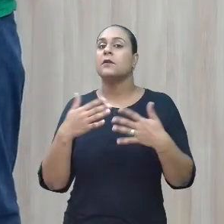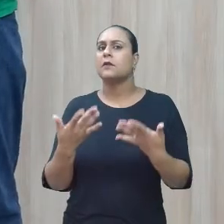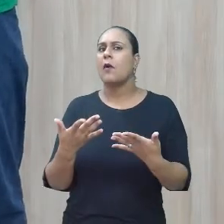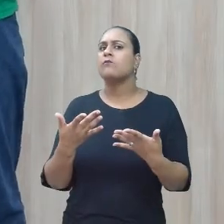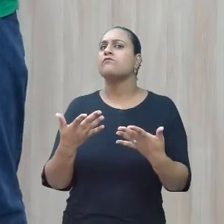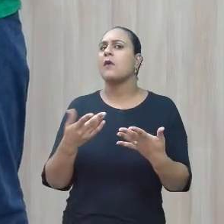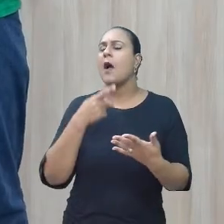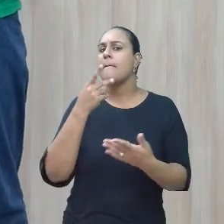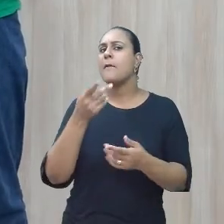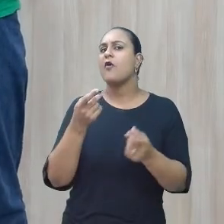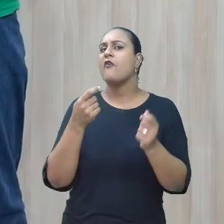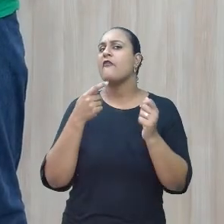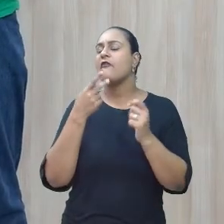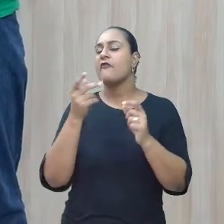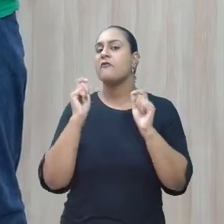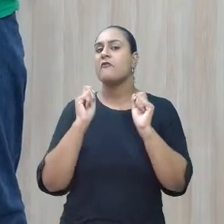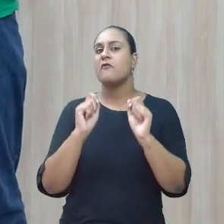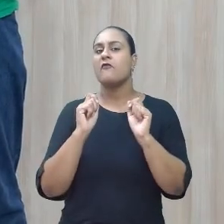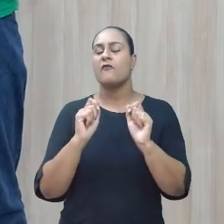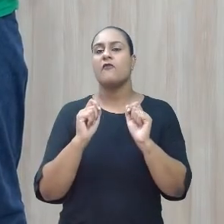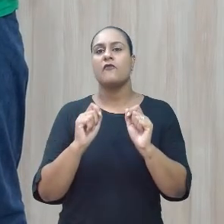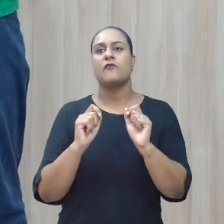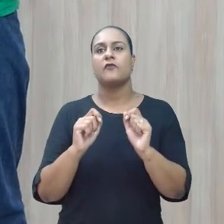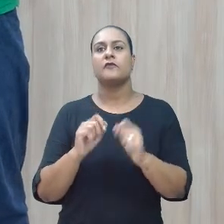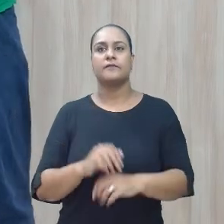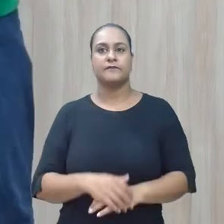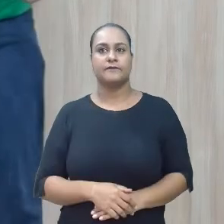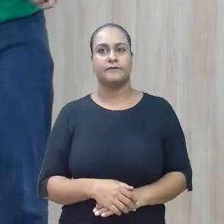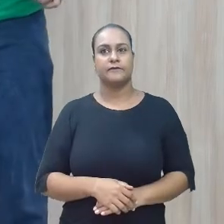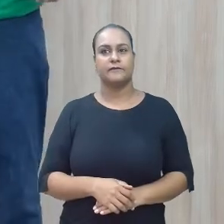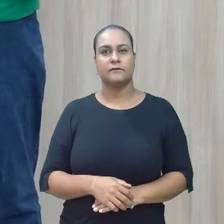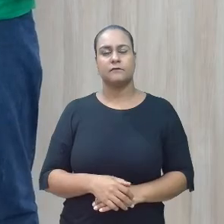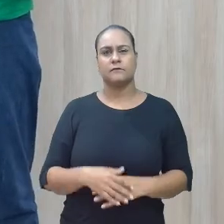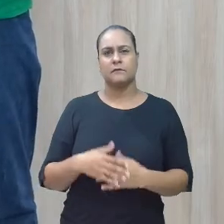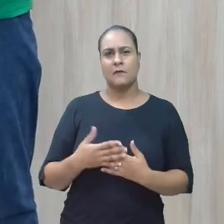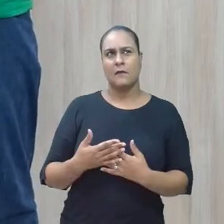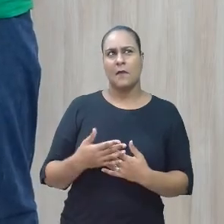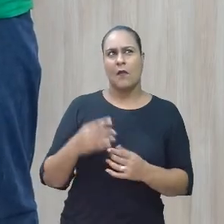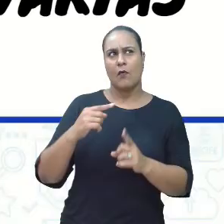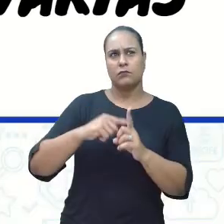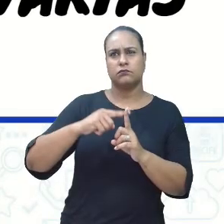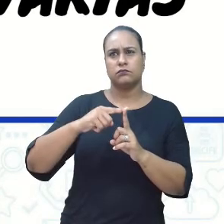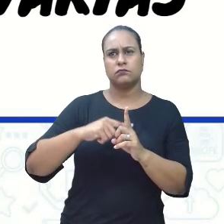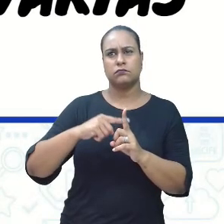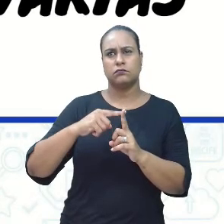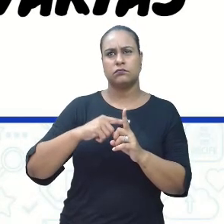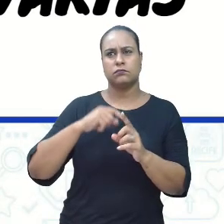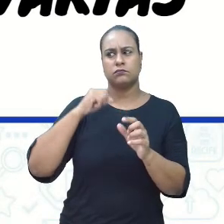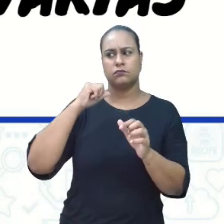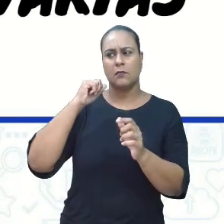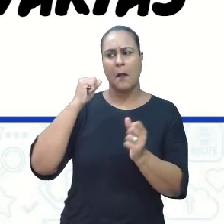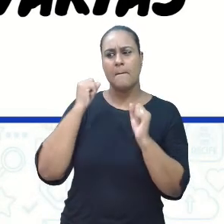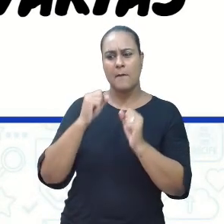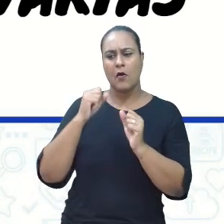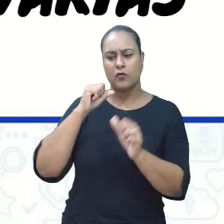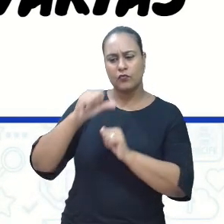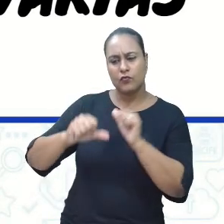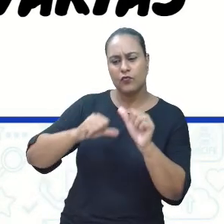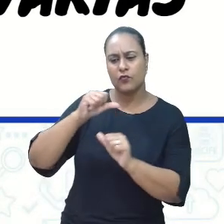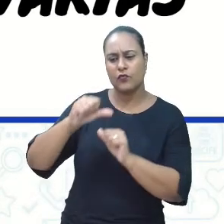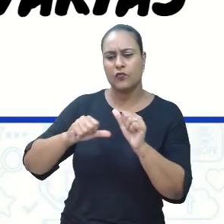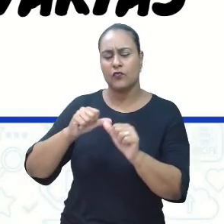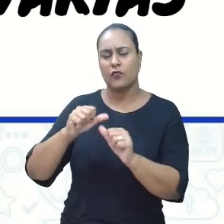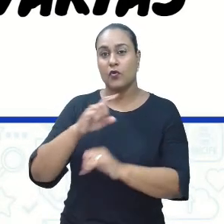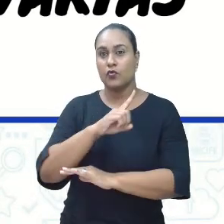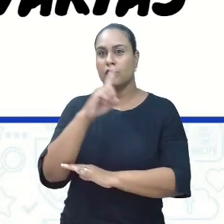podemos afirmar, o que é que podemos afirmar? Nos ajude aí a entender aqui agora, ó. O clima pode mudar várias vezes no dia, ou